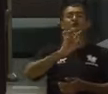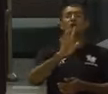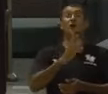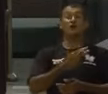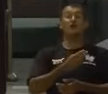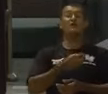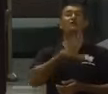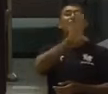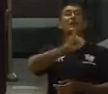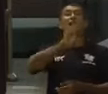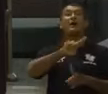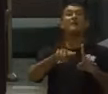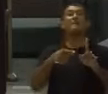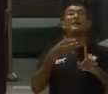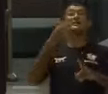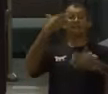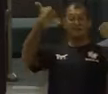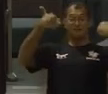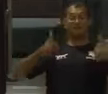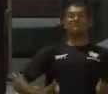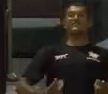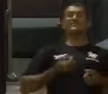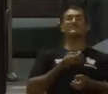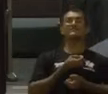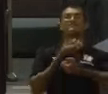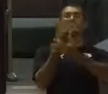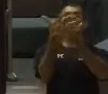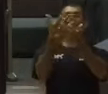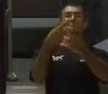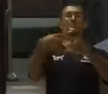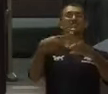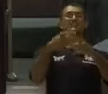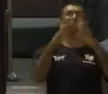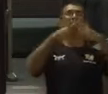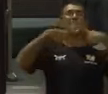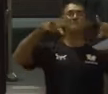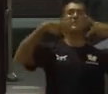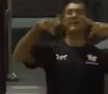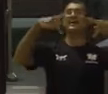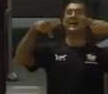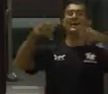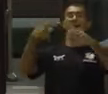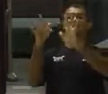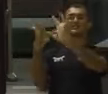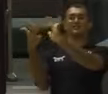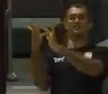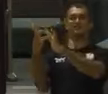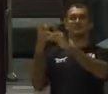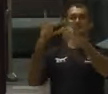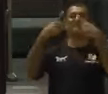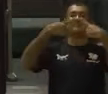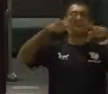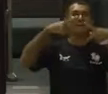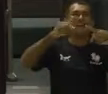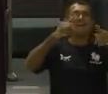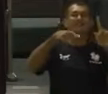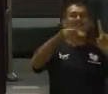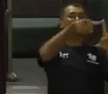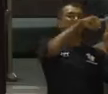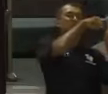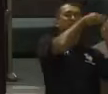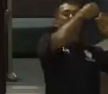própria vida. Ele está preso porque ele está pregando a mensagem da cruz. Ele está preso porque ele